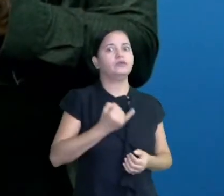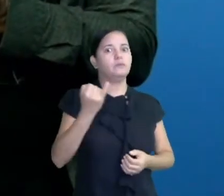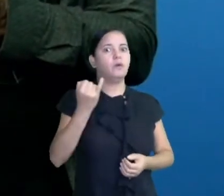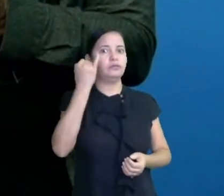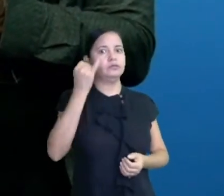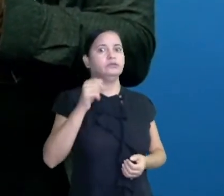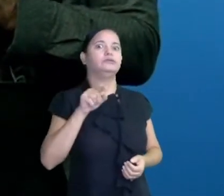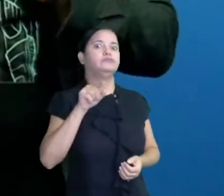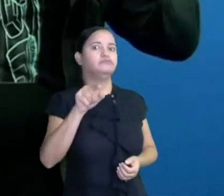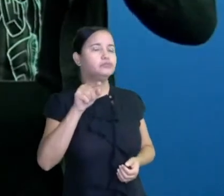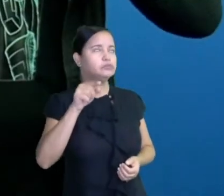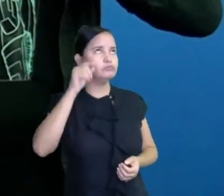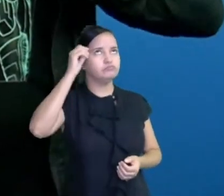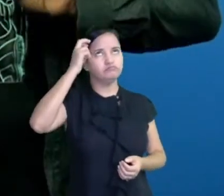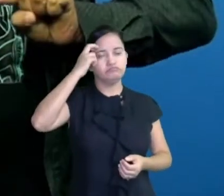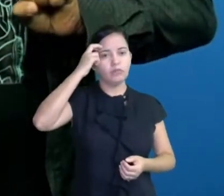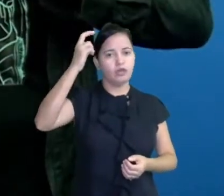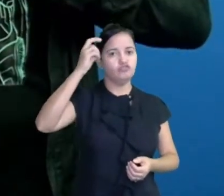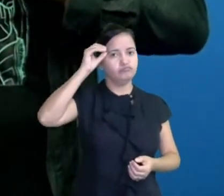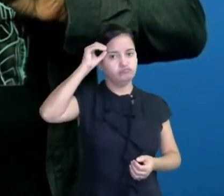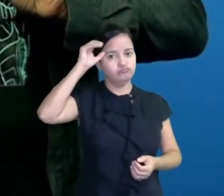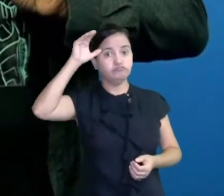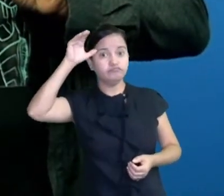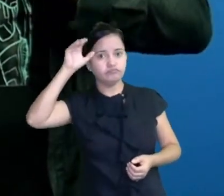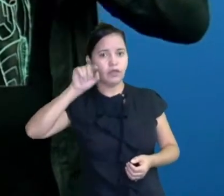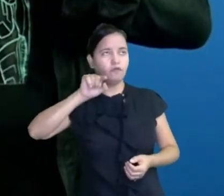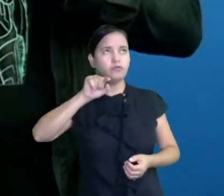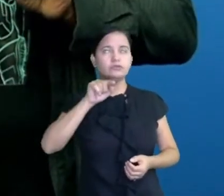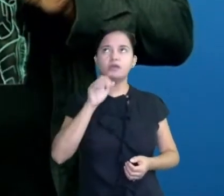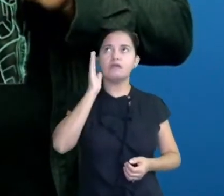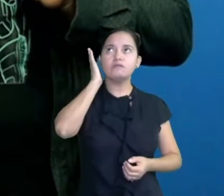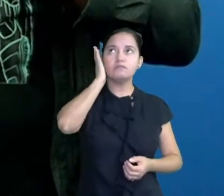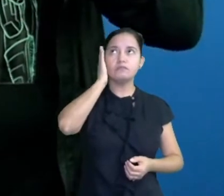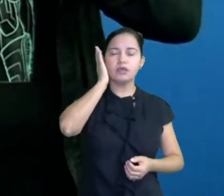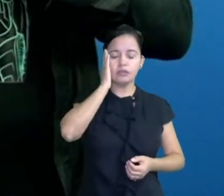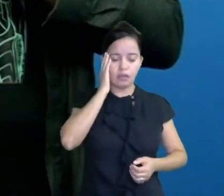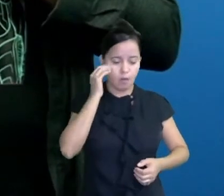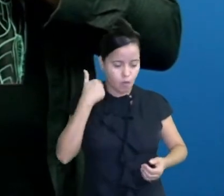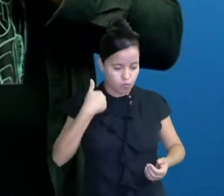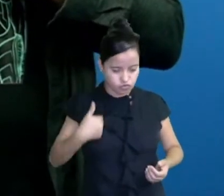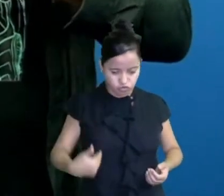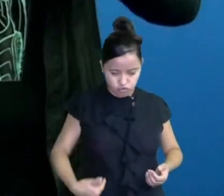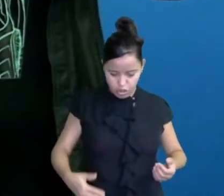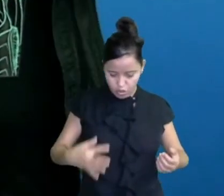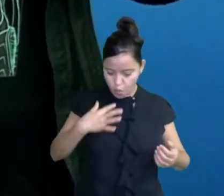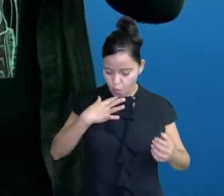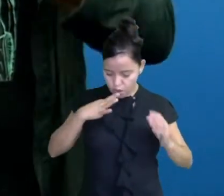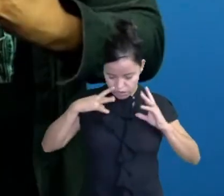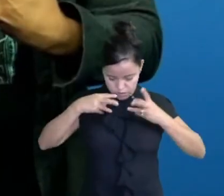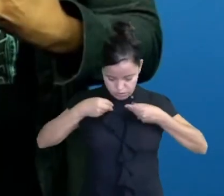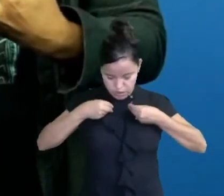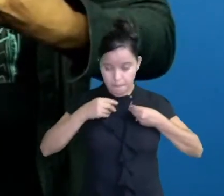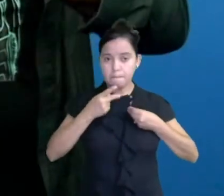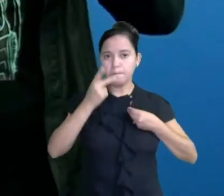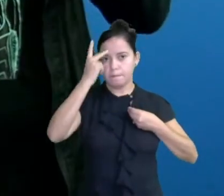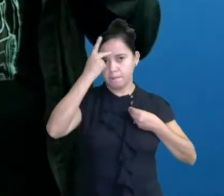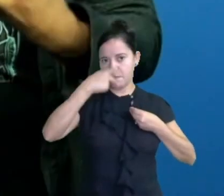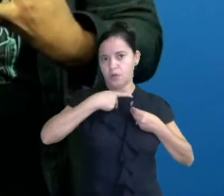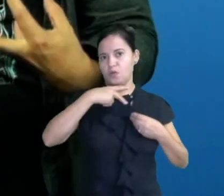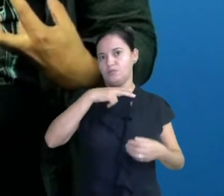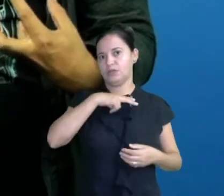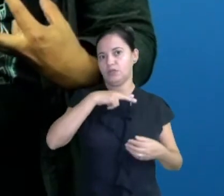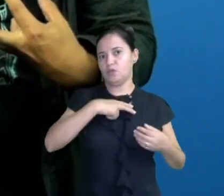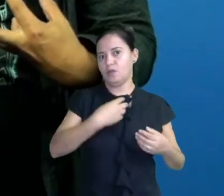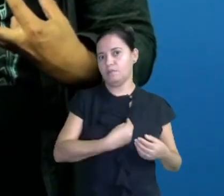para o teu repertório intelectual, promovendo em você a capacidade de se conhecer. E quando eu me conheço, gente, eu consigo